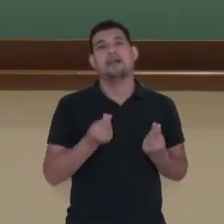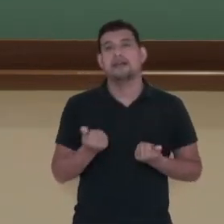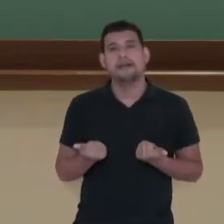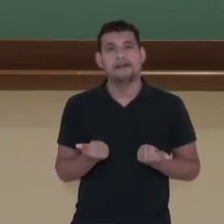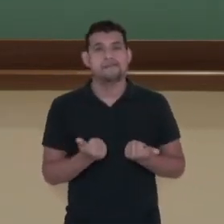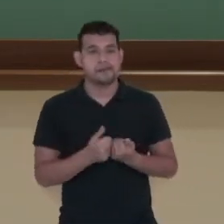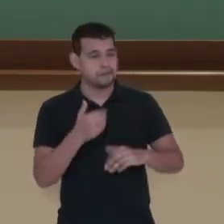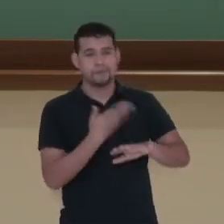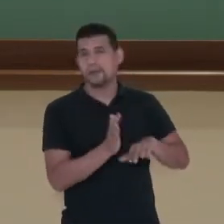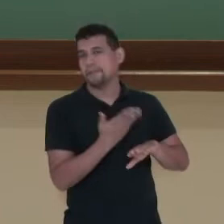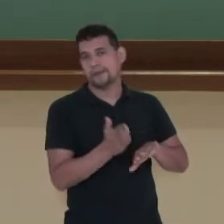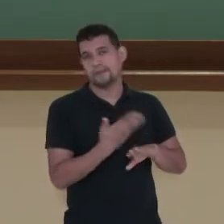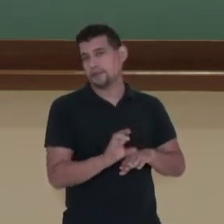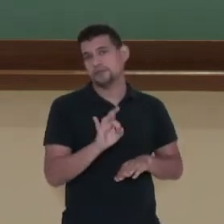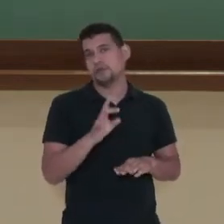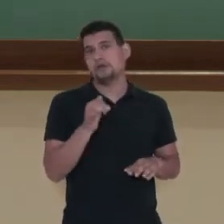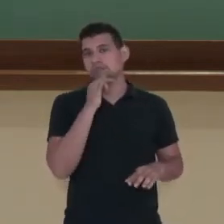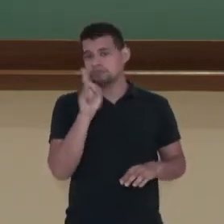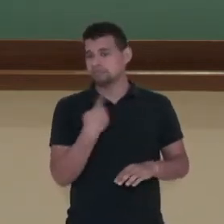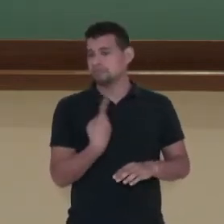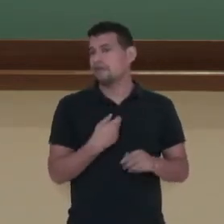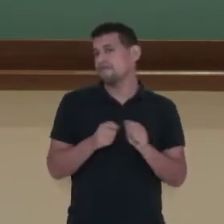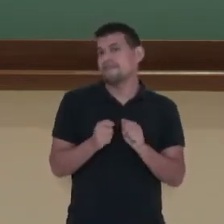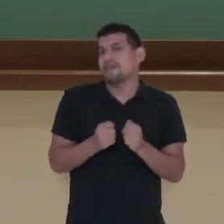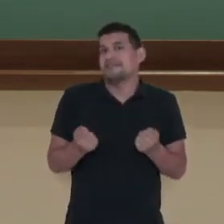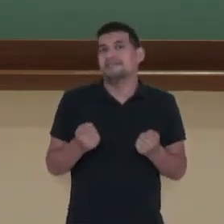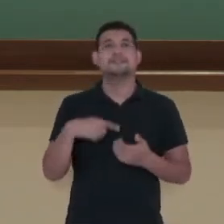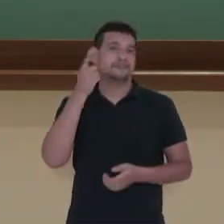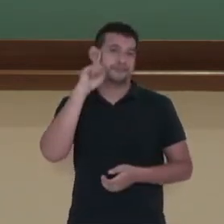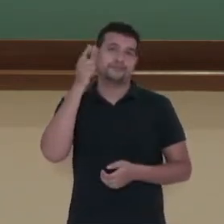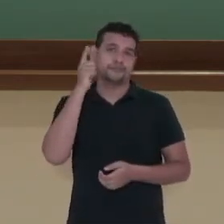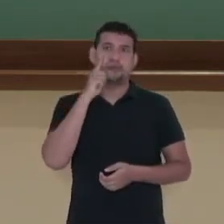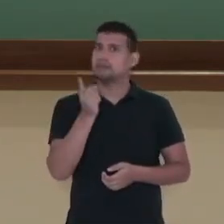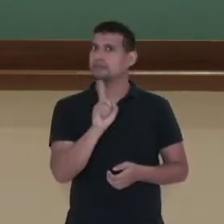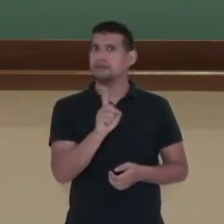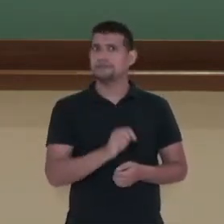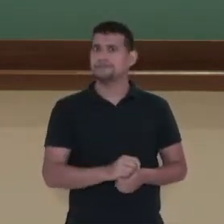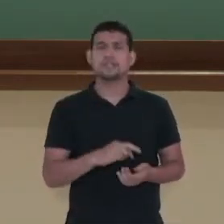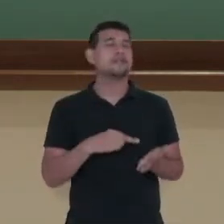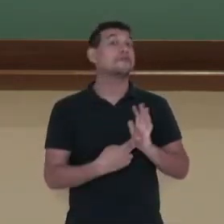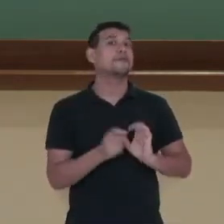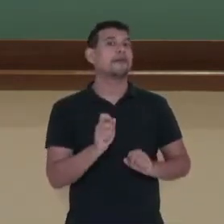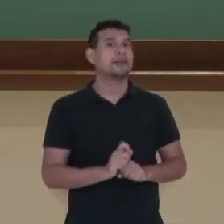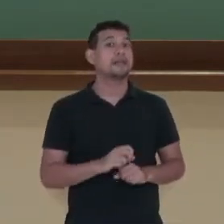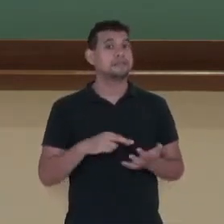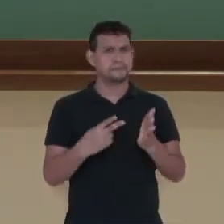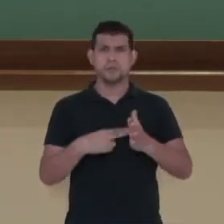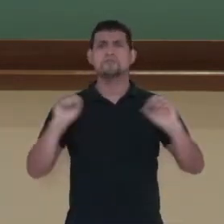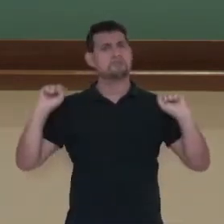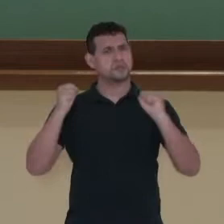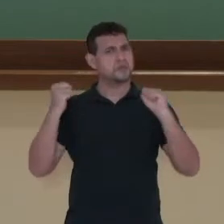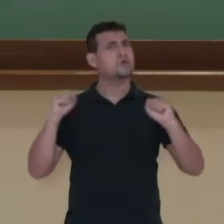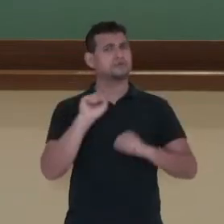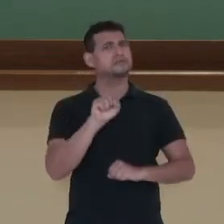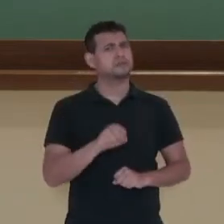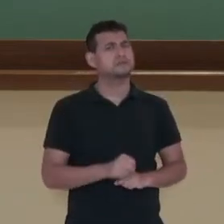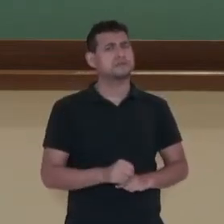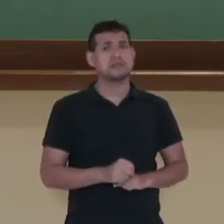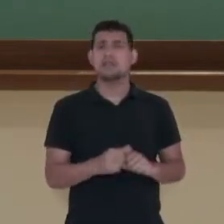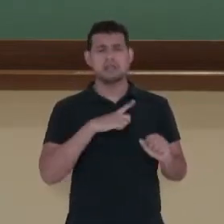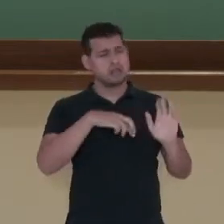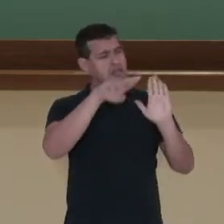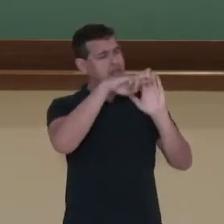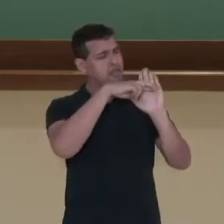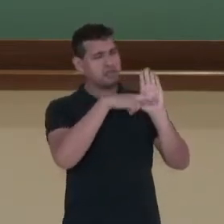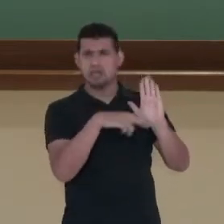uma prática que nós fazemos rotineiramente, ele se tornou um esporte com regras